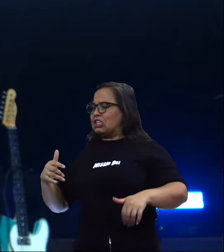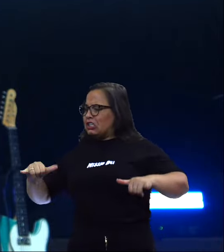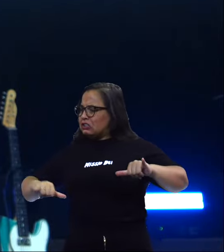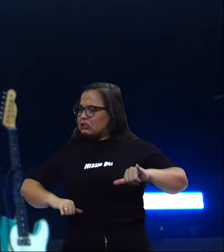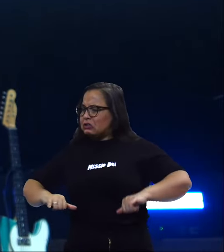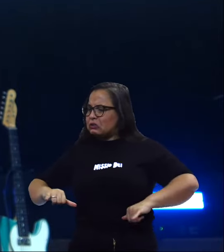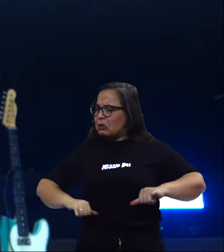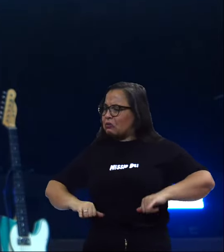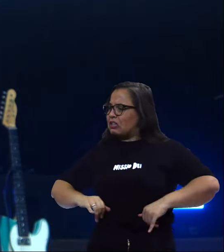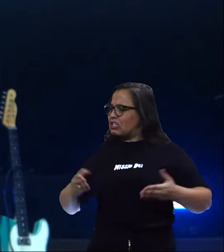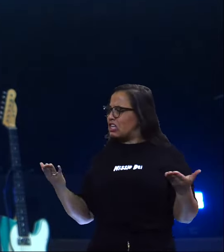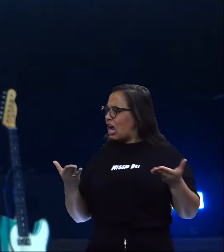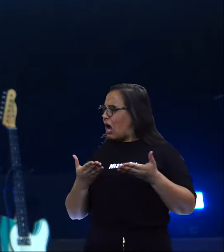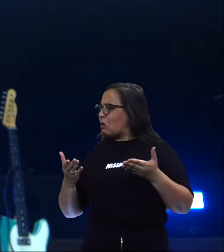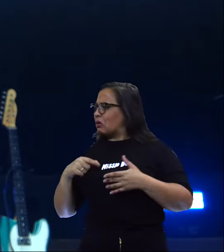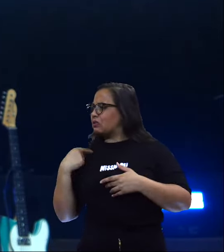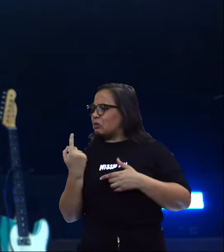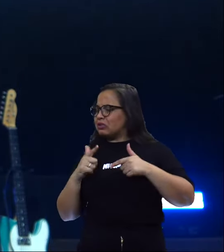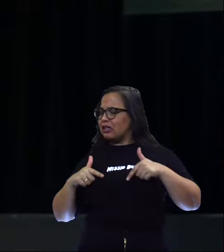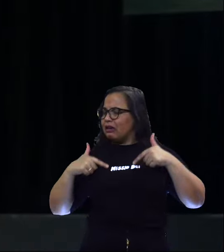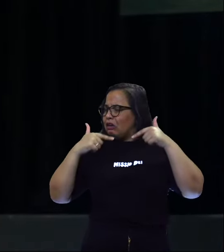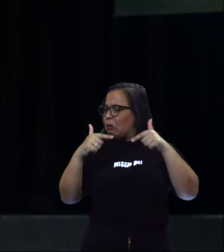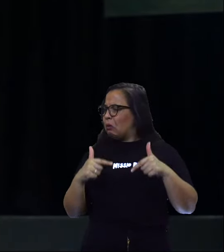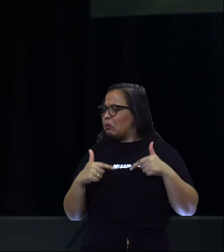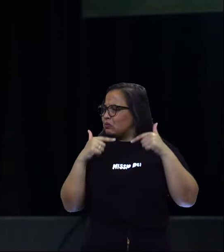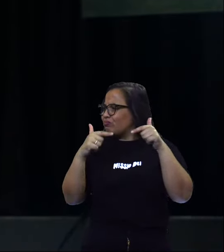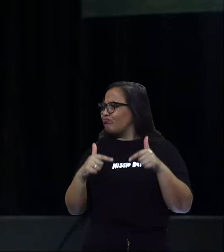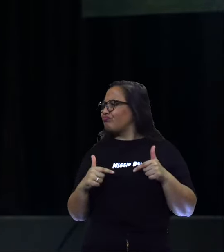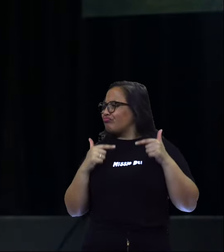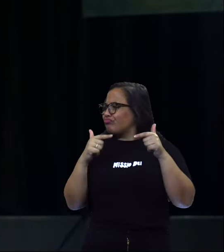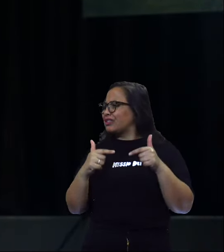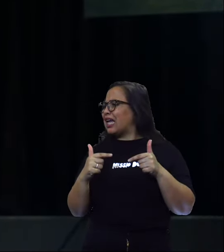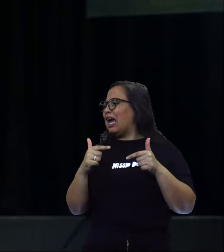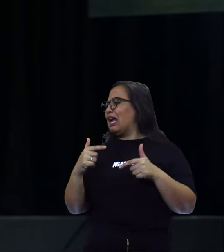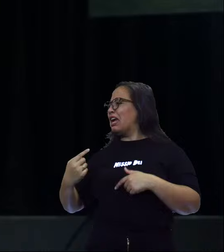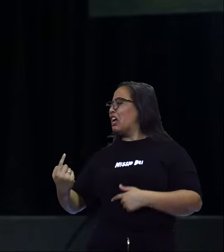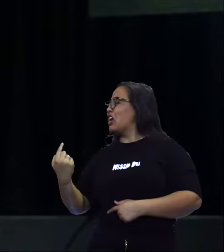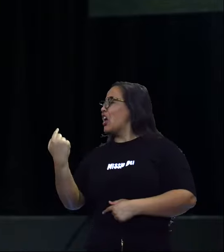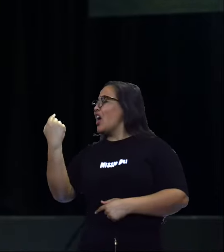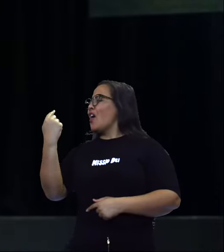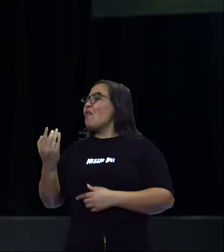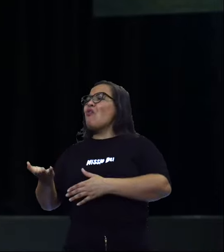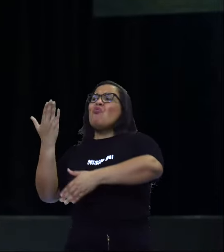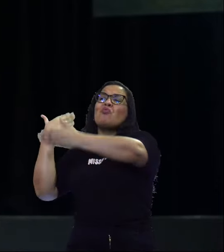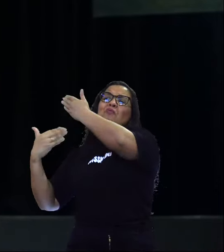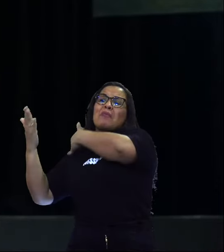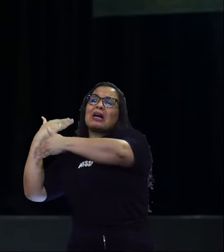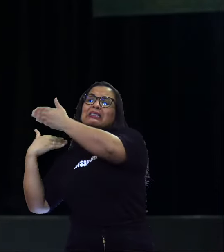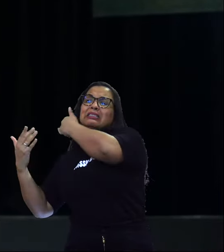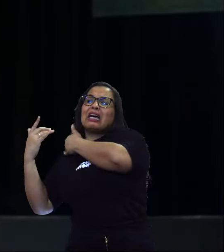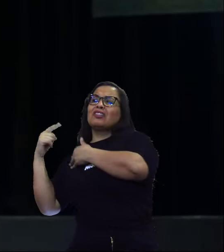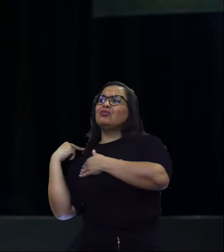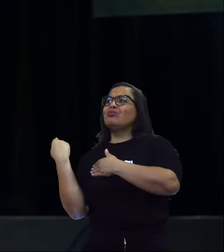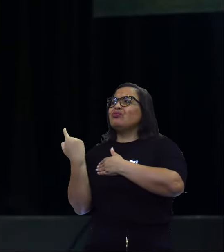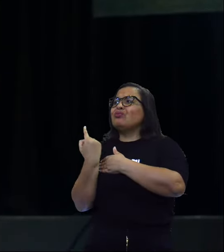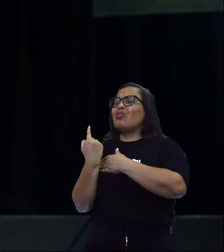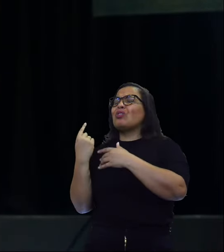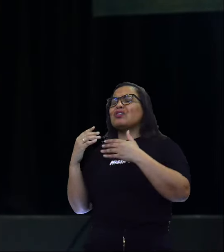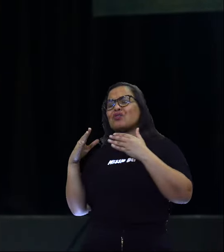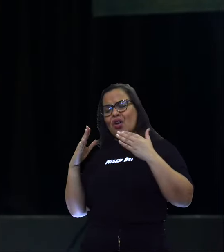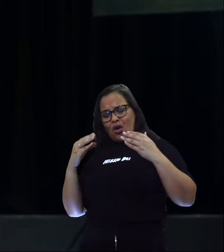Meu irmão, você conhece alguém que vive no passado? Eu conheço bastante gente. Vascaíno, São Paulo,